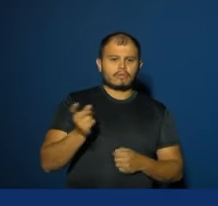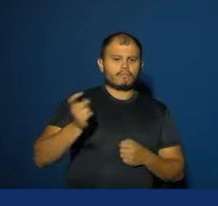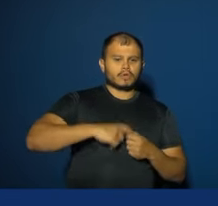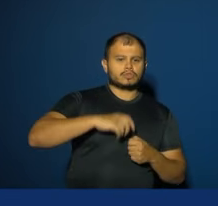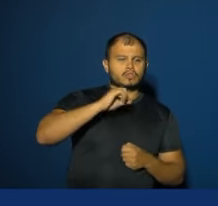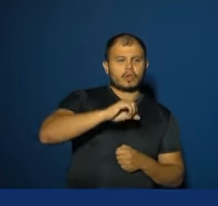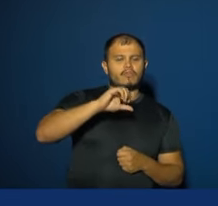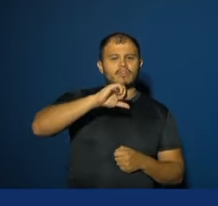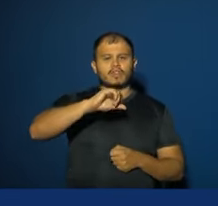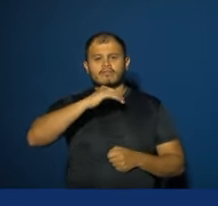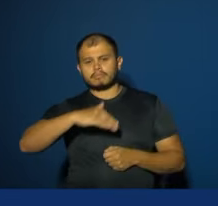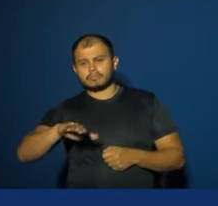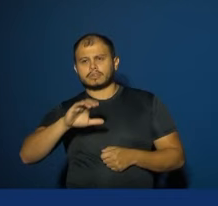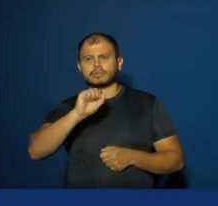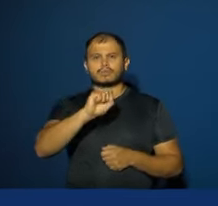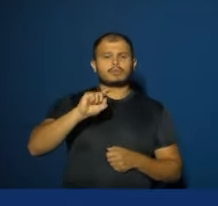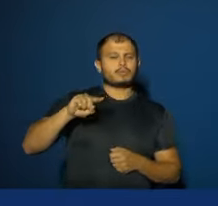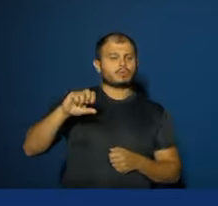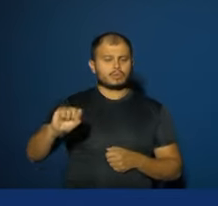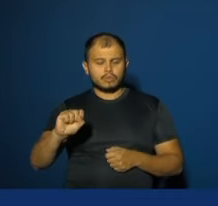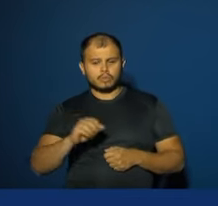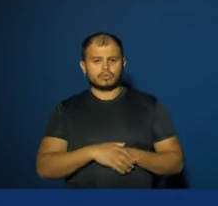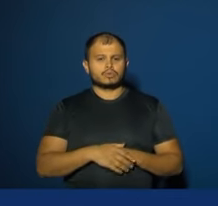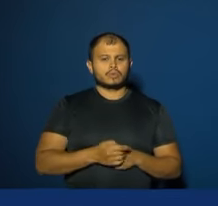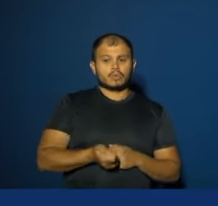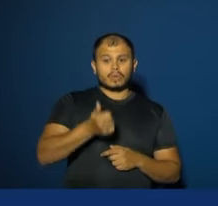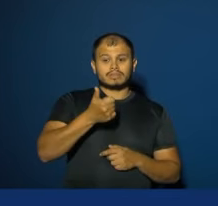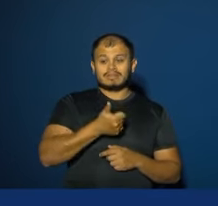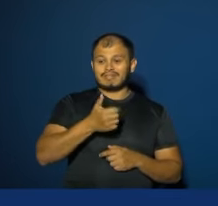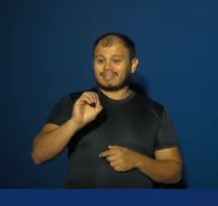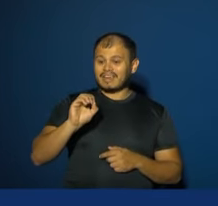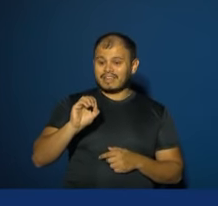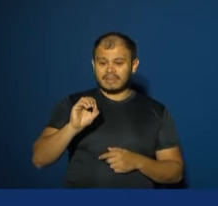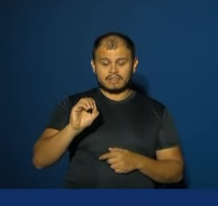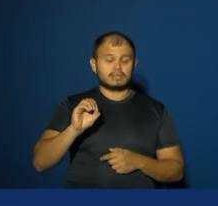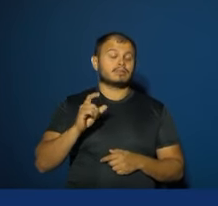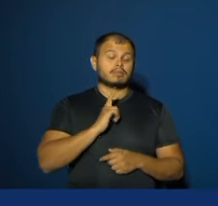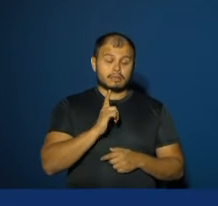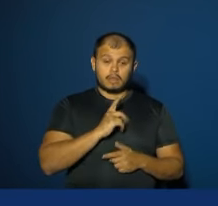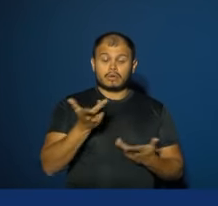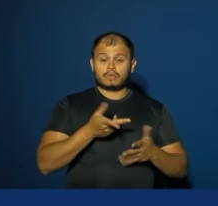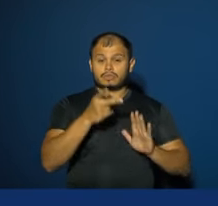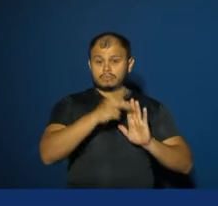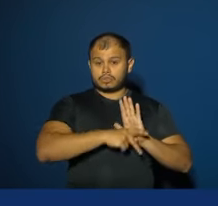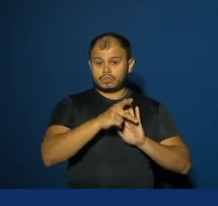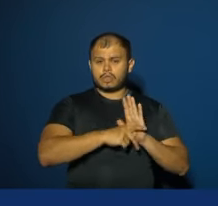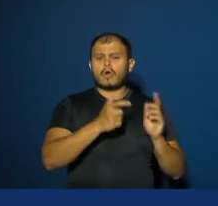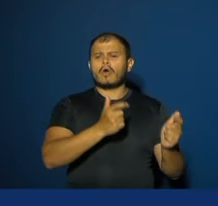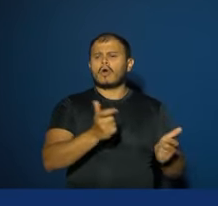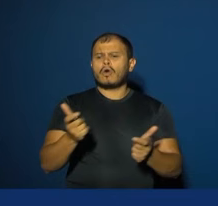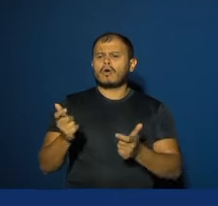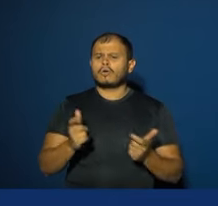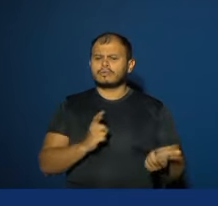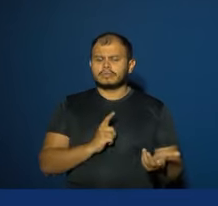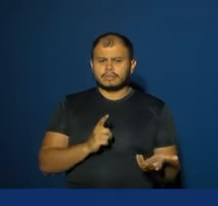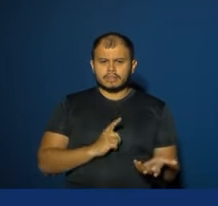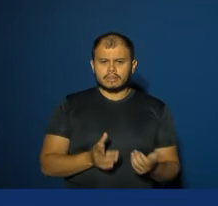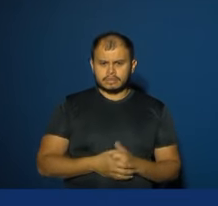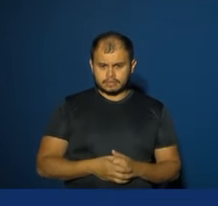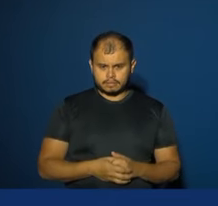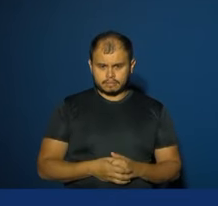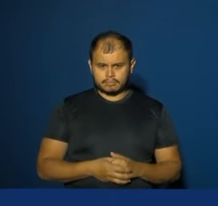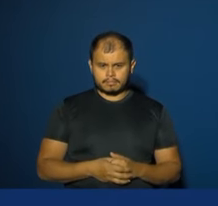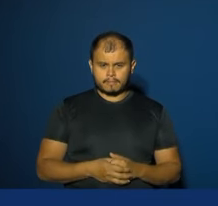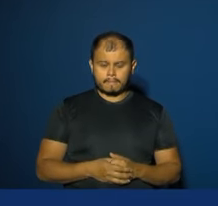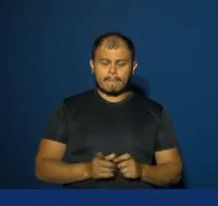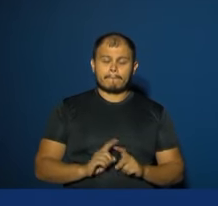9,5 de 8.8 de quase 10 aonde tem projetos com taxa de retorno eh desse tamanho no mundo